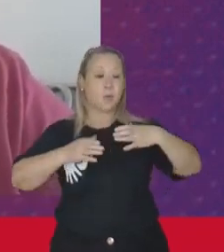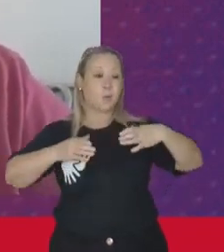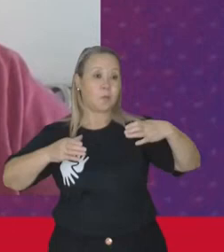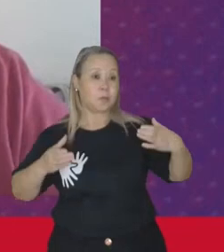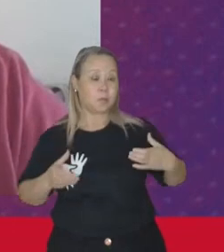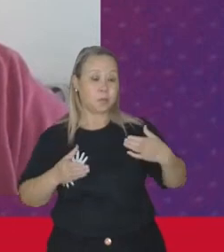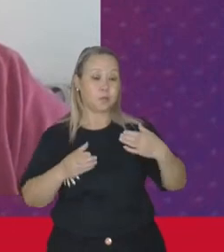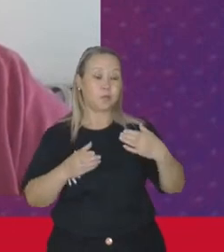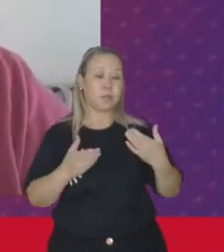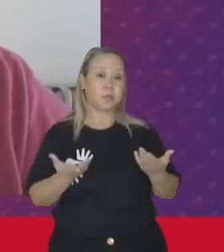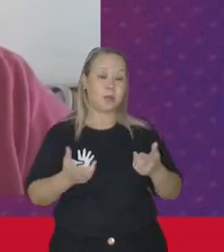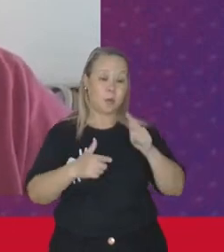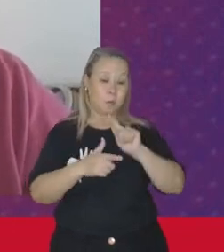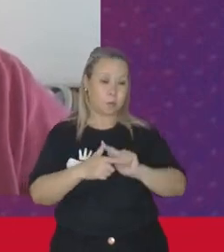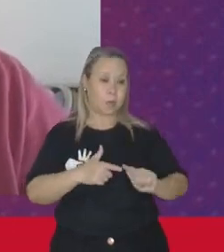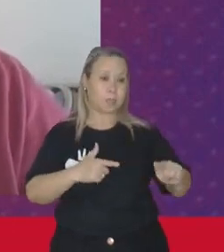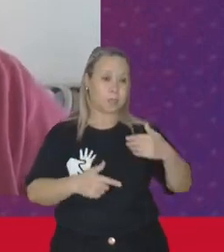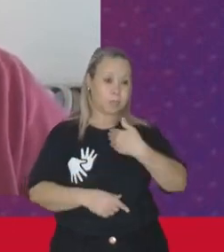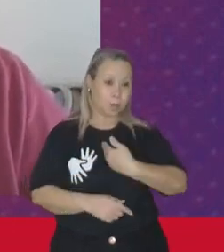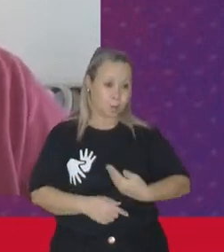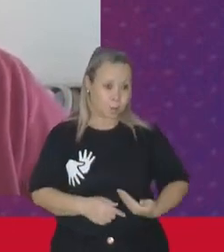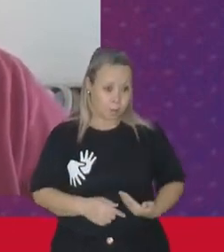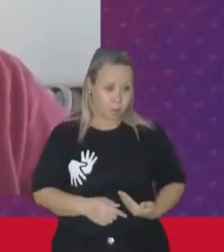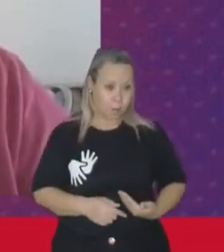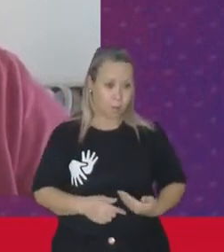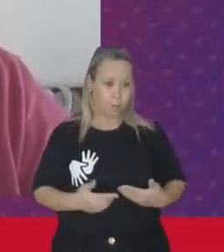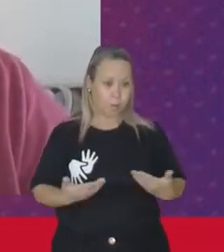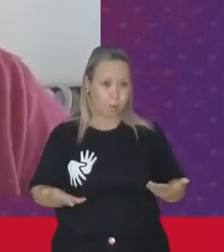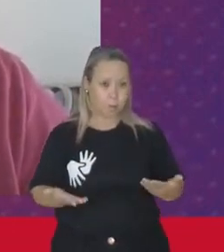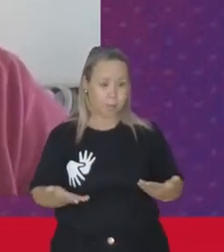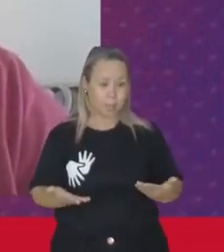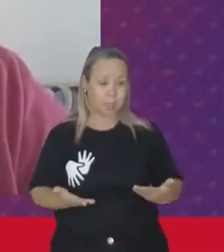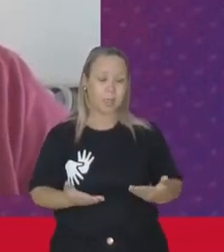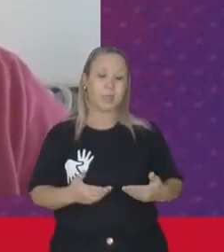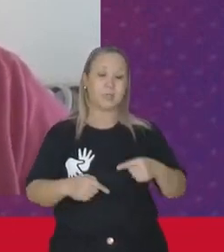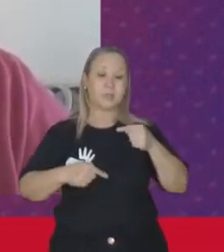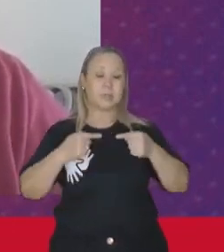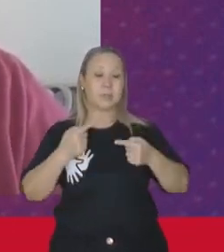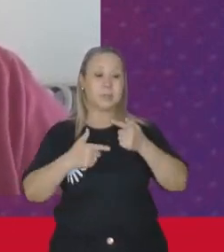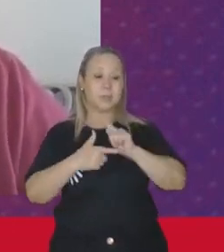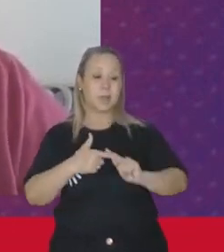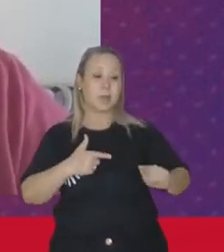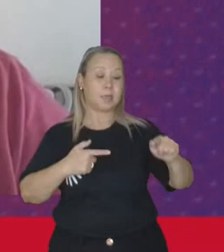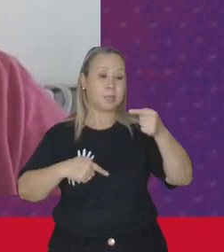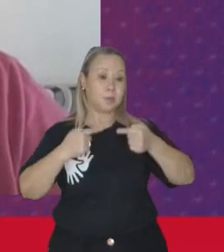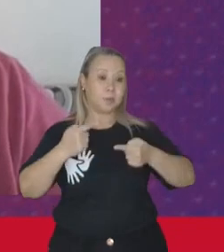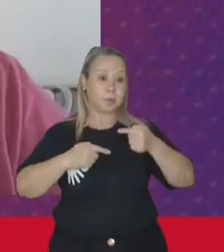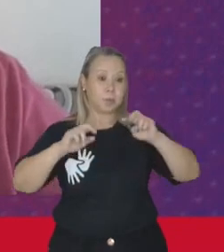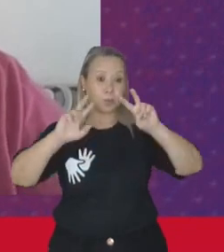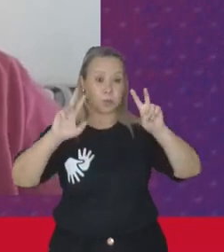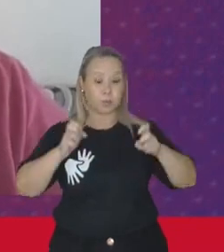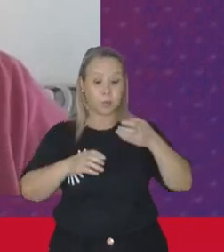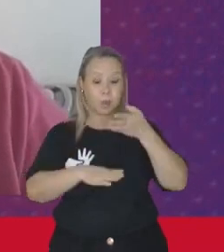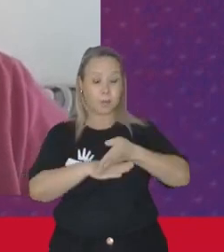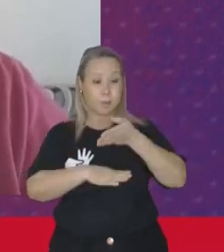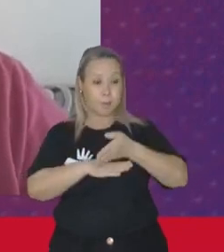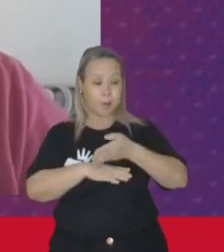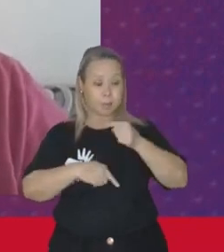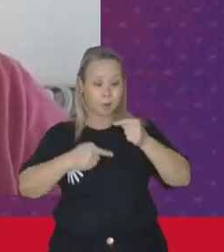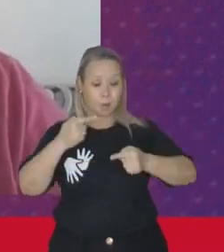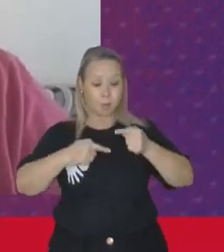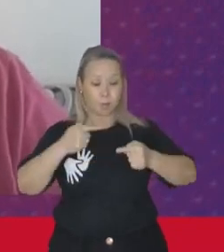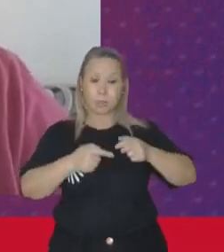da gestão pública, uma dimensão da gestão política, né? Então, o tema da participação política